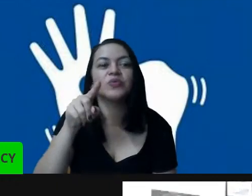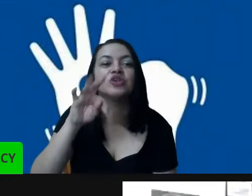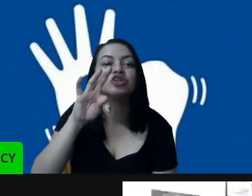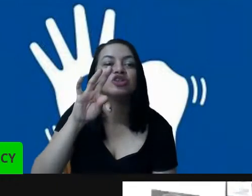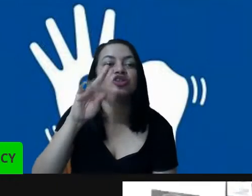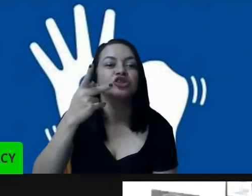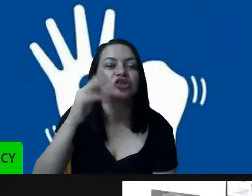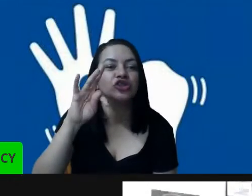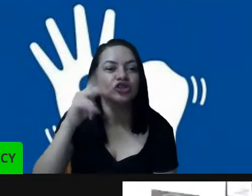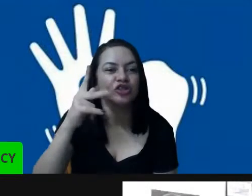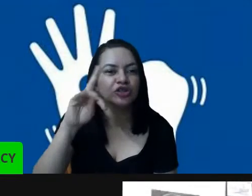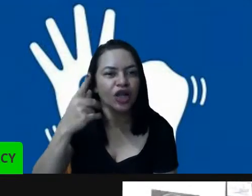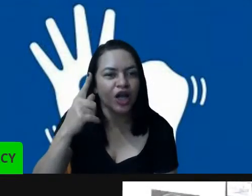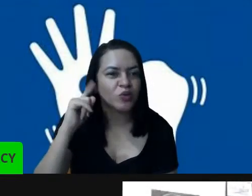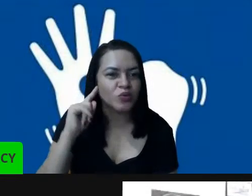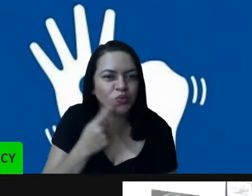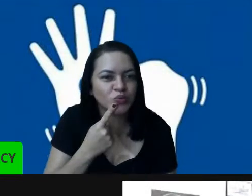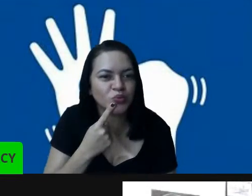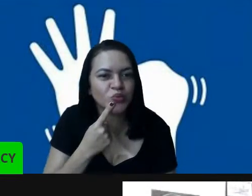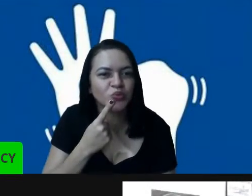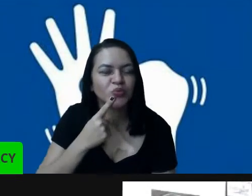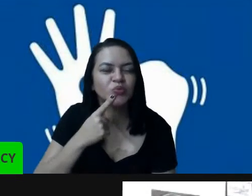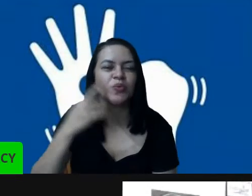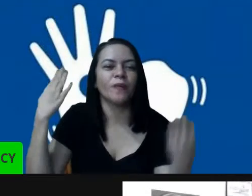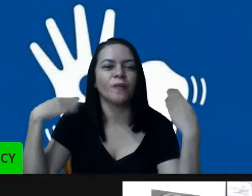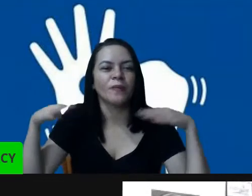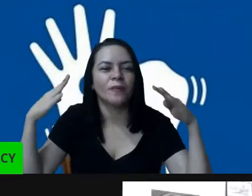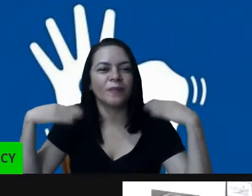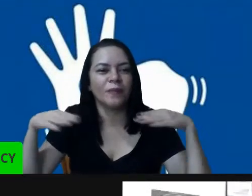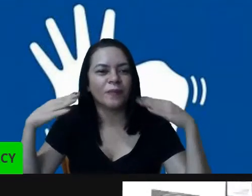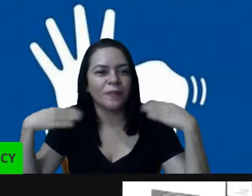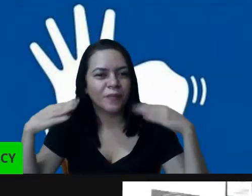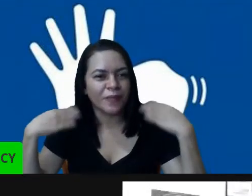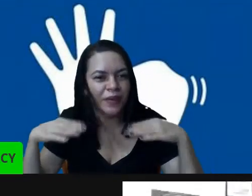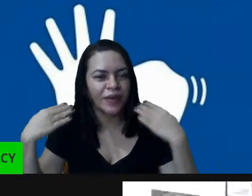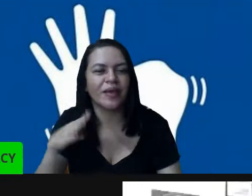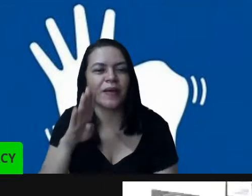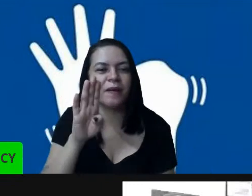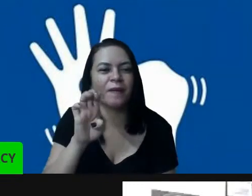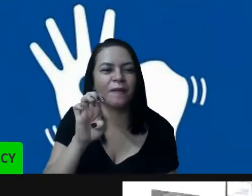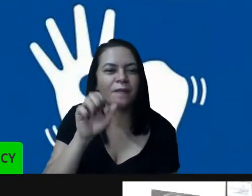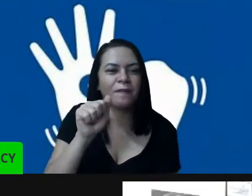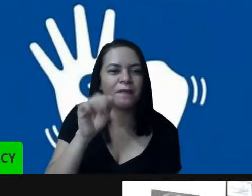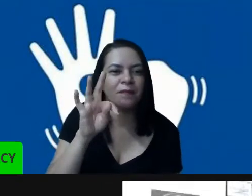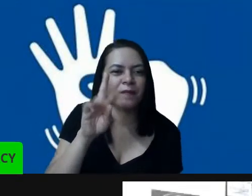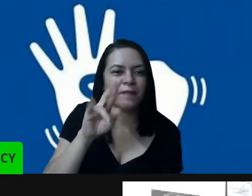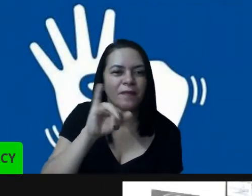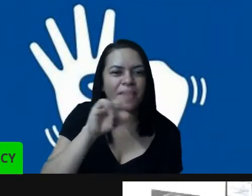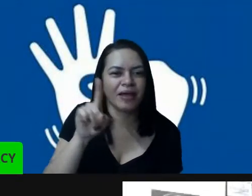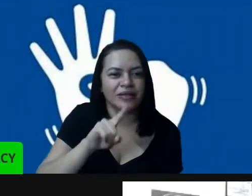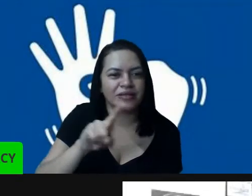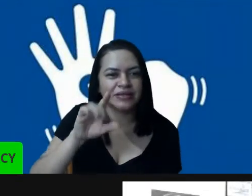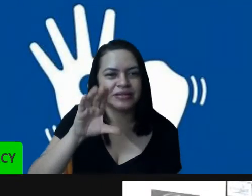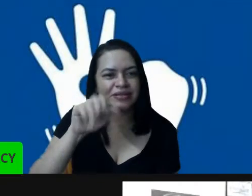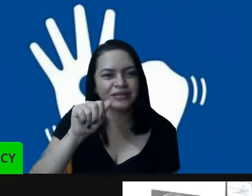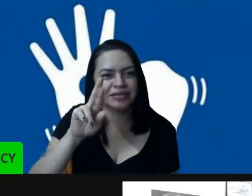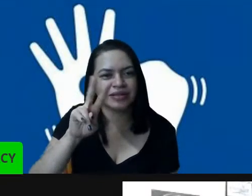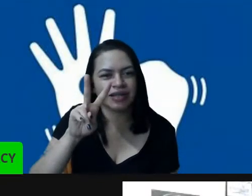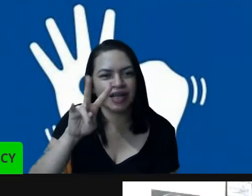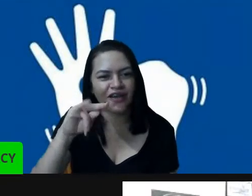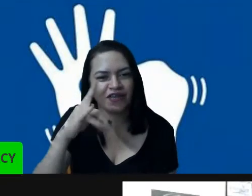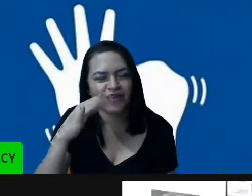participou. A chefe de vocês, acho que ela ainda está online, Beatriz Carvalho, está mandando parabéns para vocês pelo trabalho.